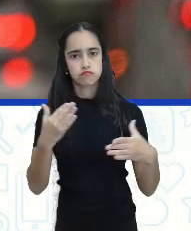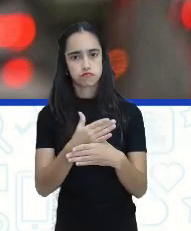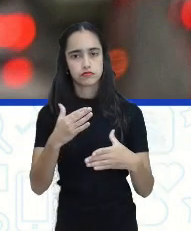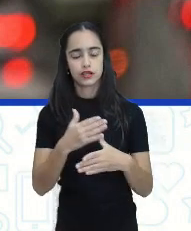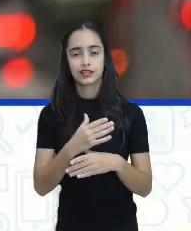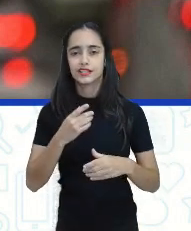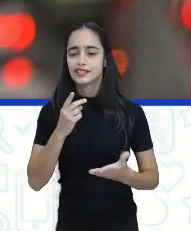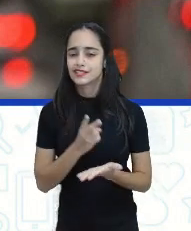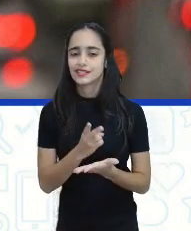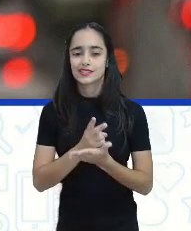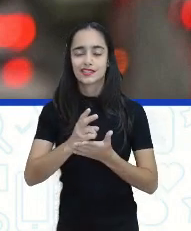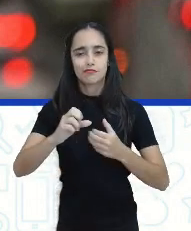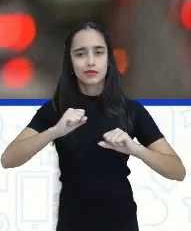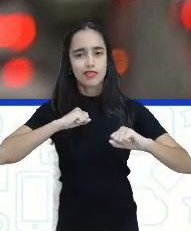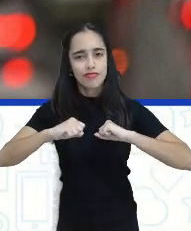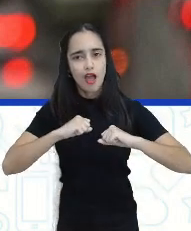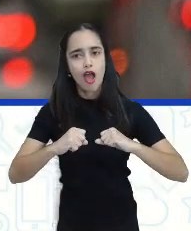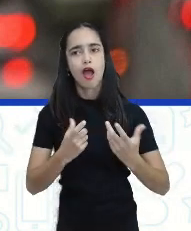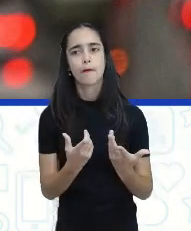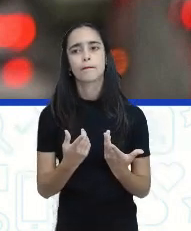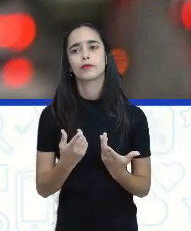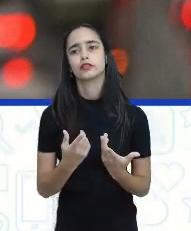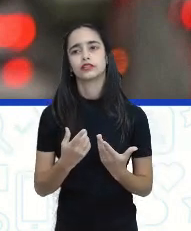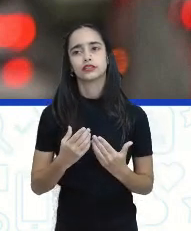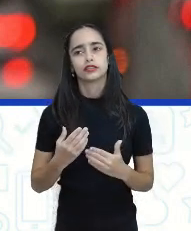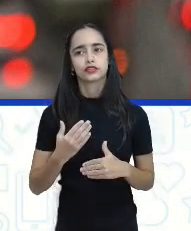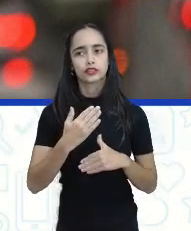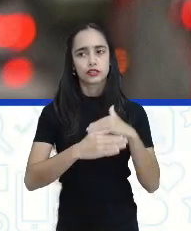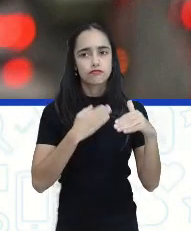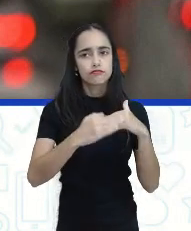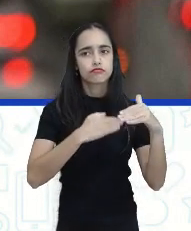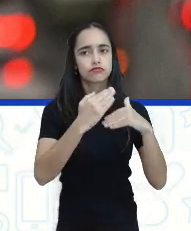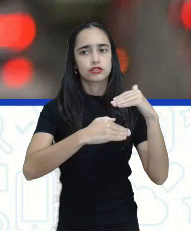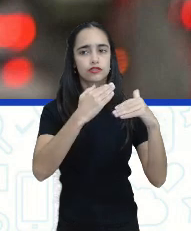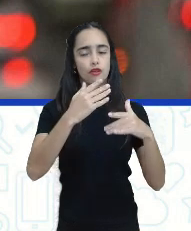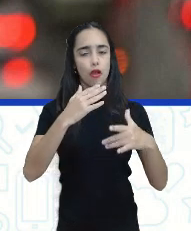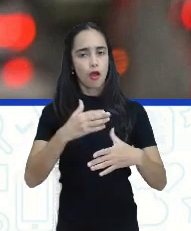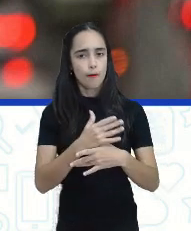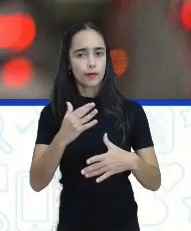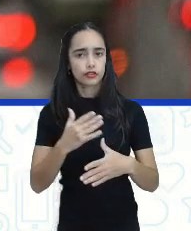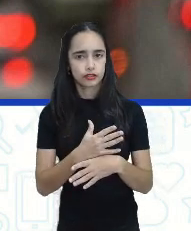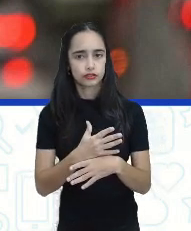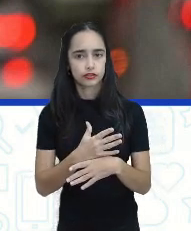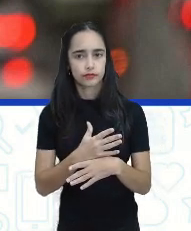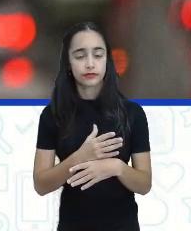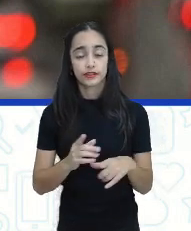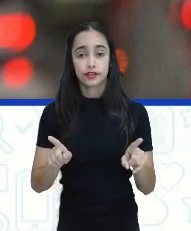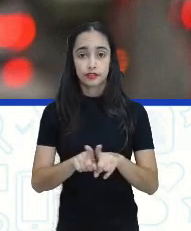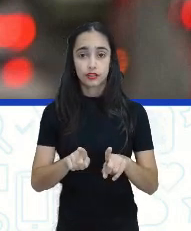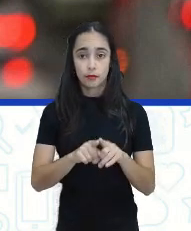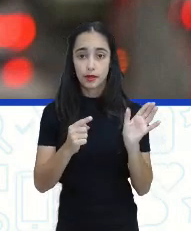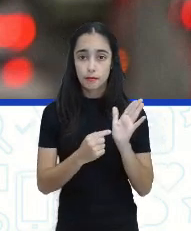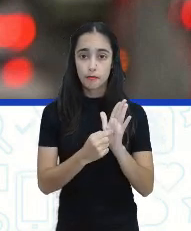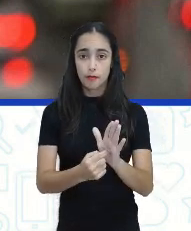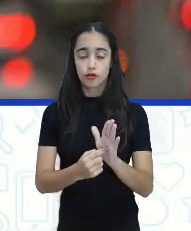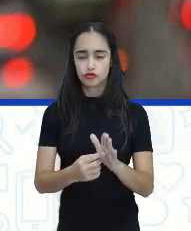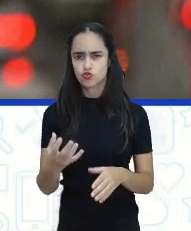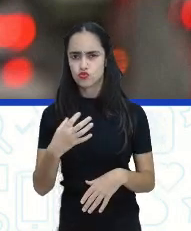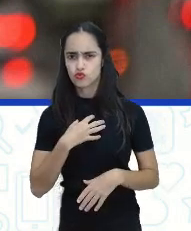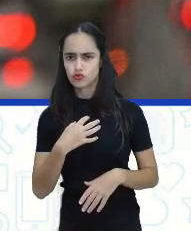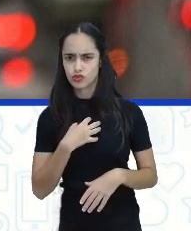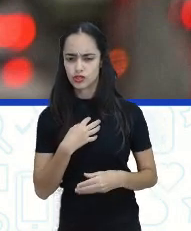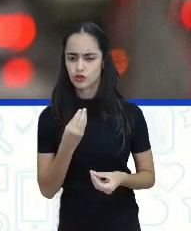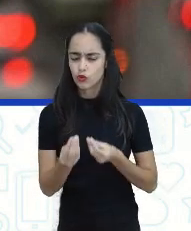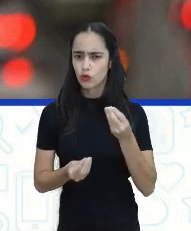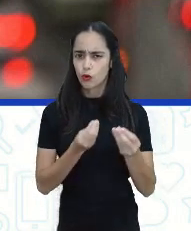públicas que envolvem o planejamento das cidades. Então, trata-se do modo como a população urbana se